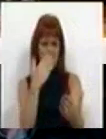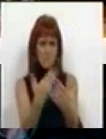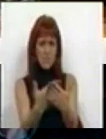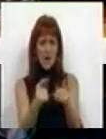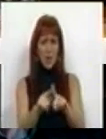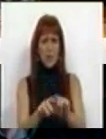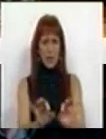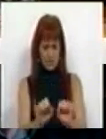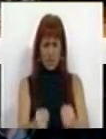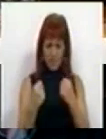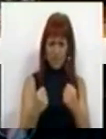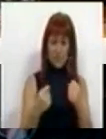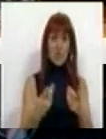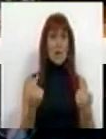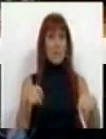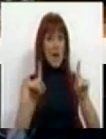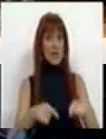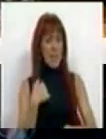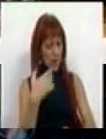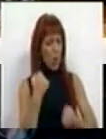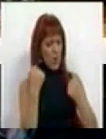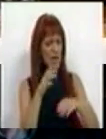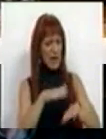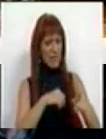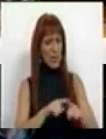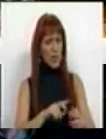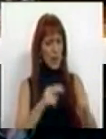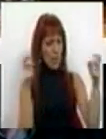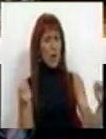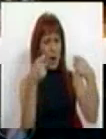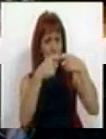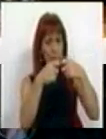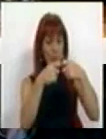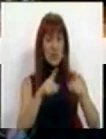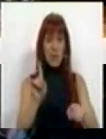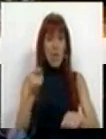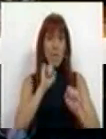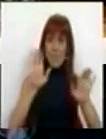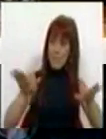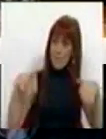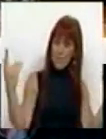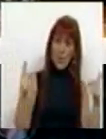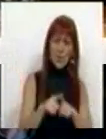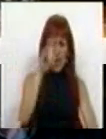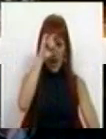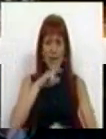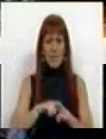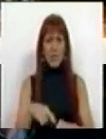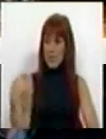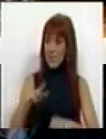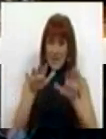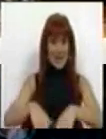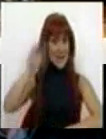e com firmeza mas são também capazes de fazer pontos só assim é que é possível ser lembrado como